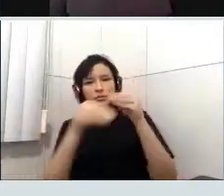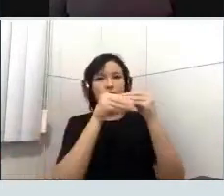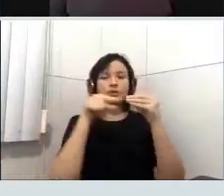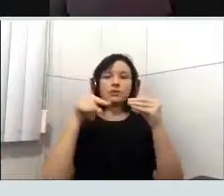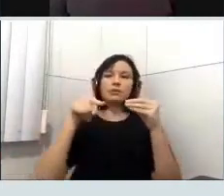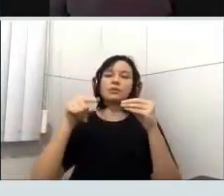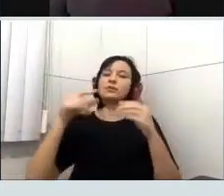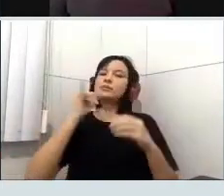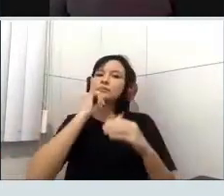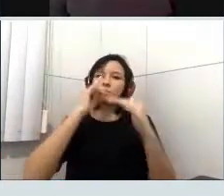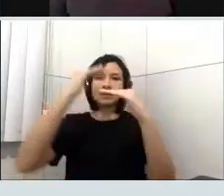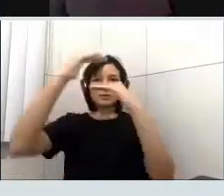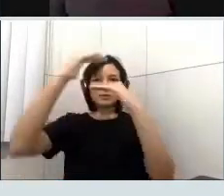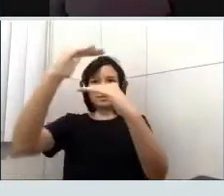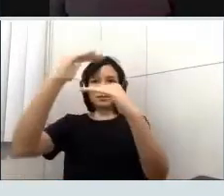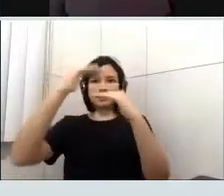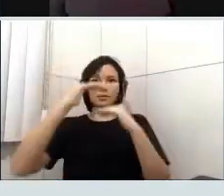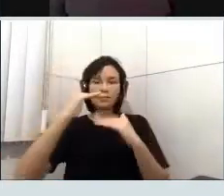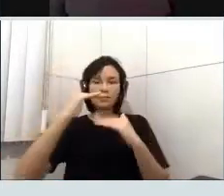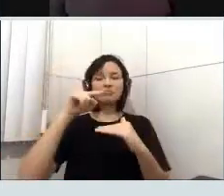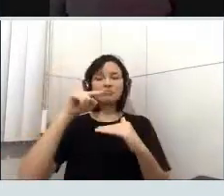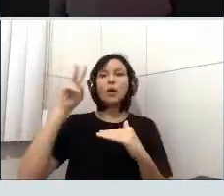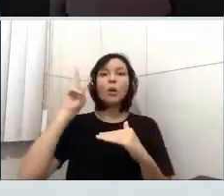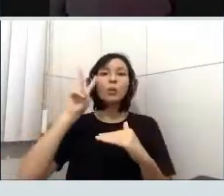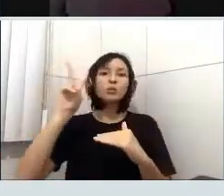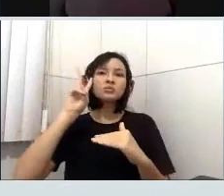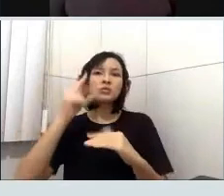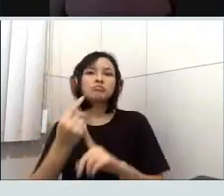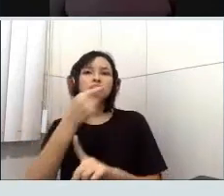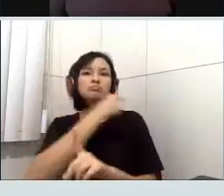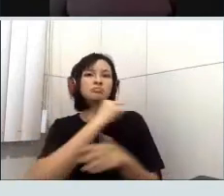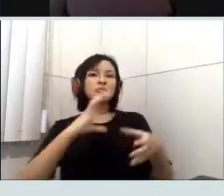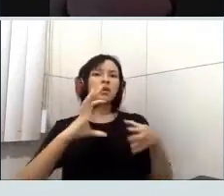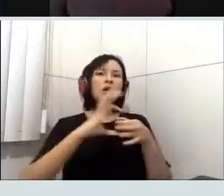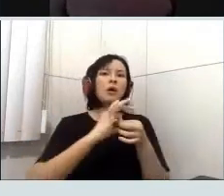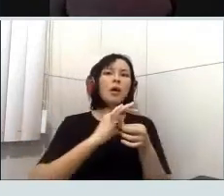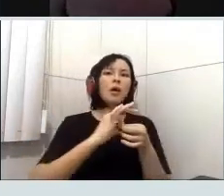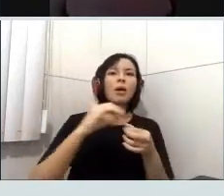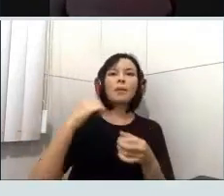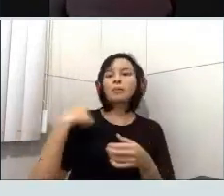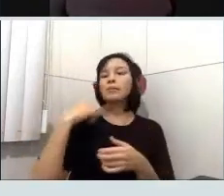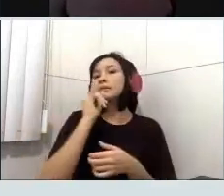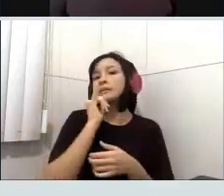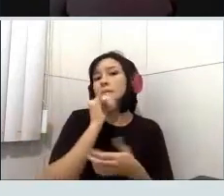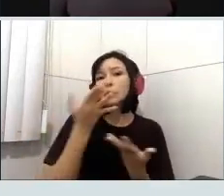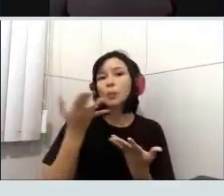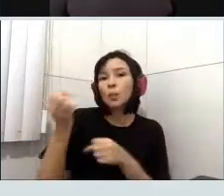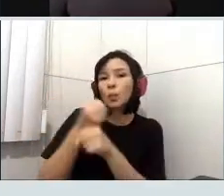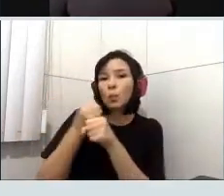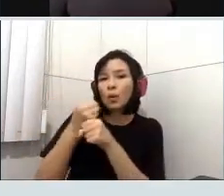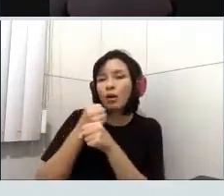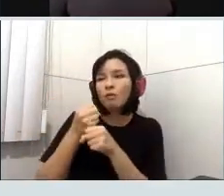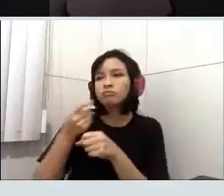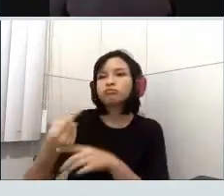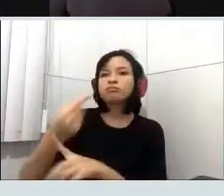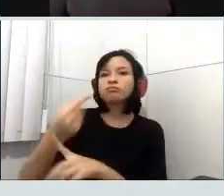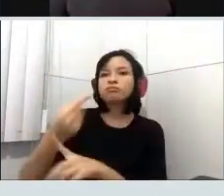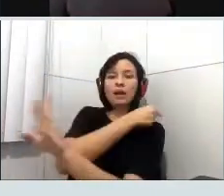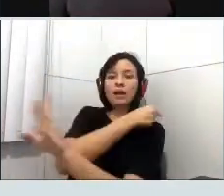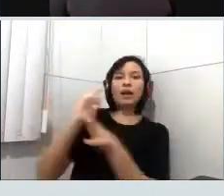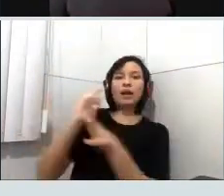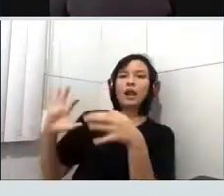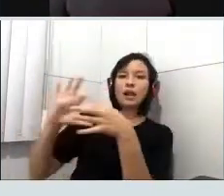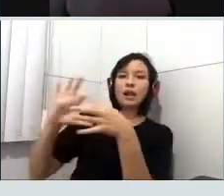não utilize de uma alusão histórica ou cite um dado estatístico? Então, a gente